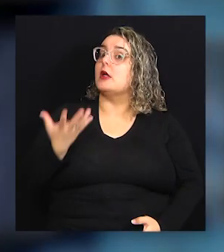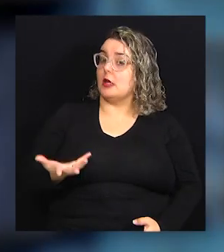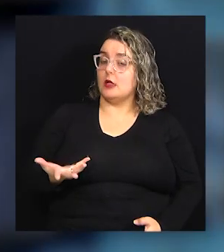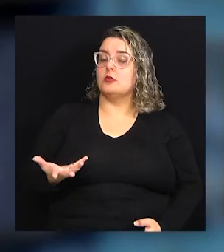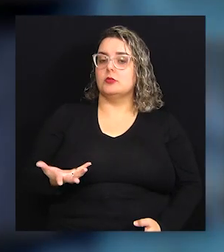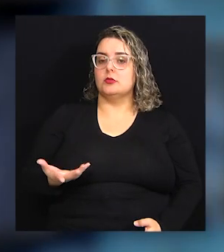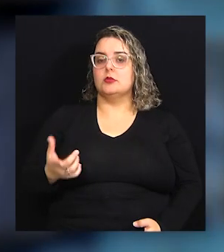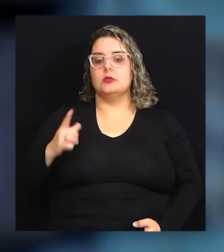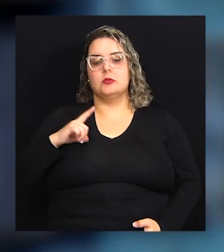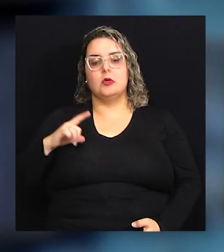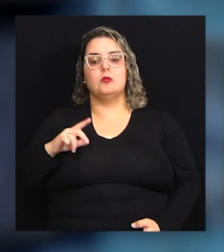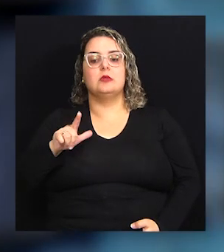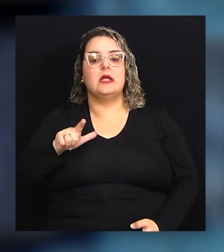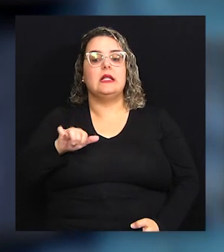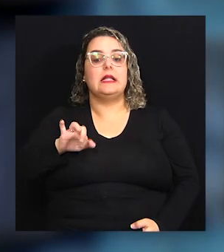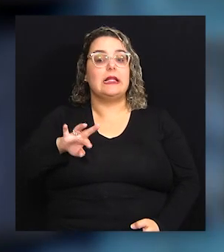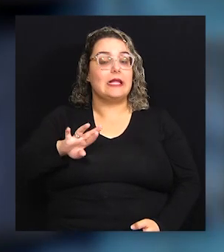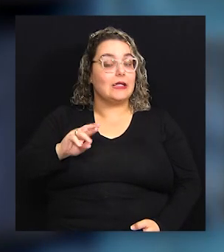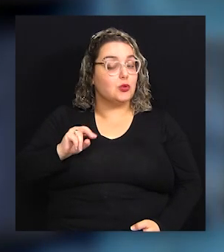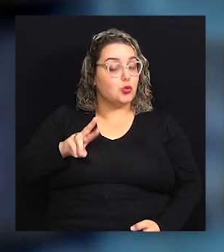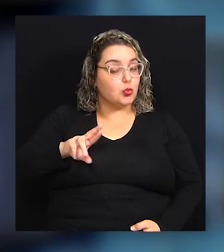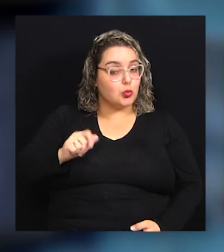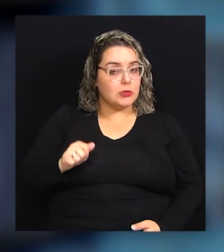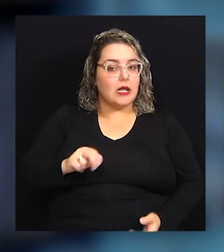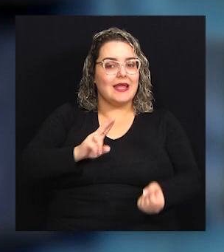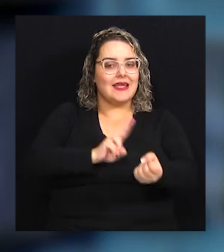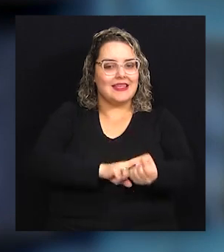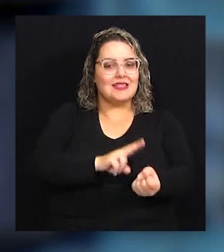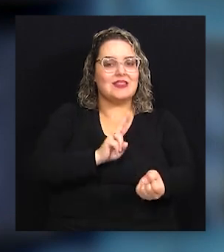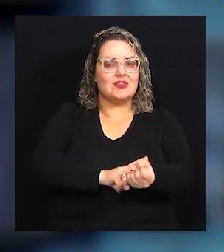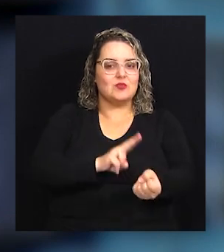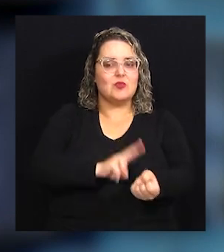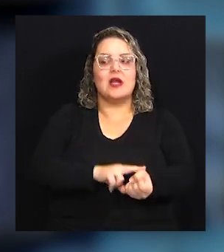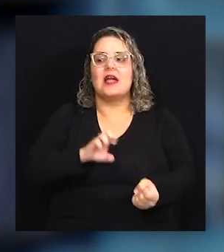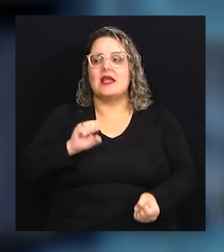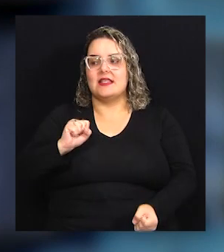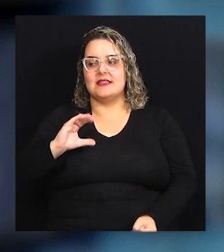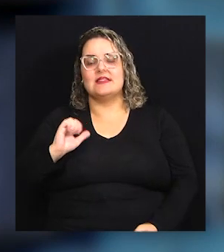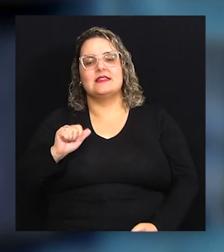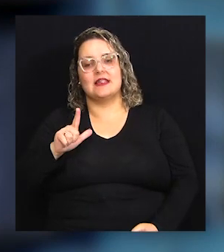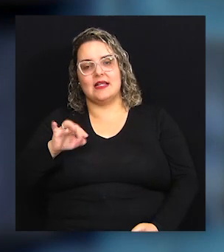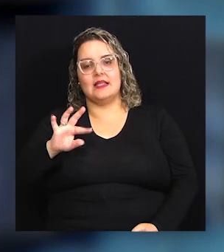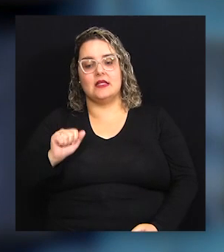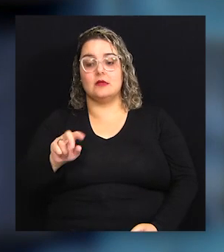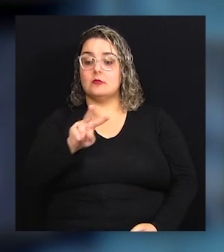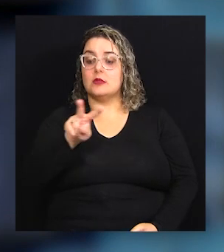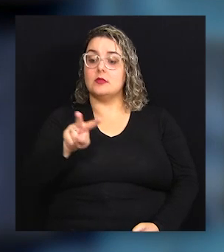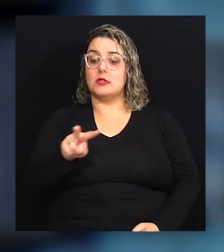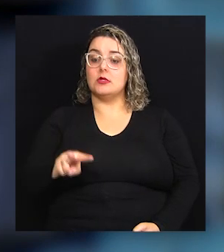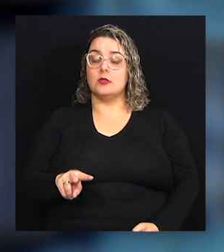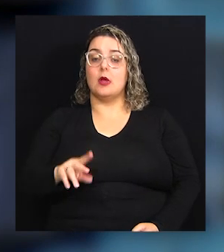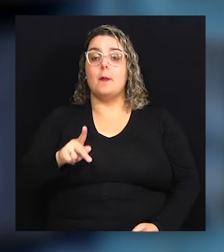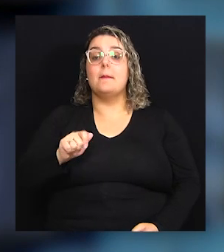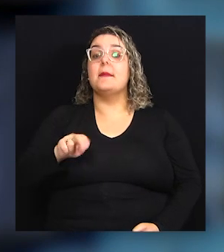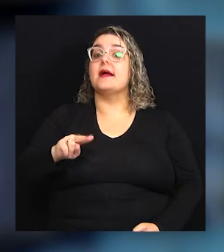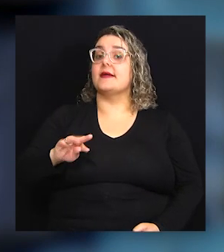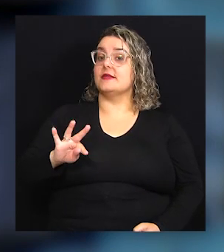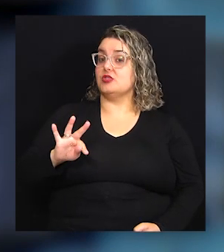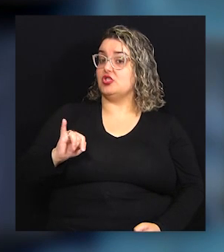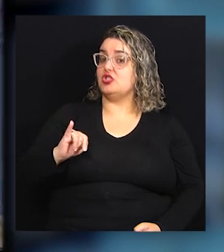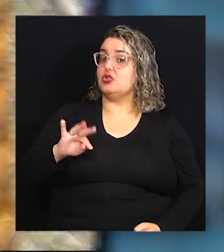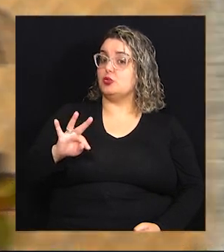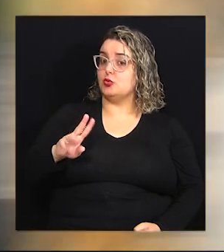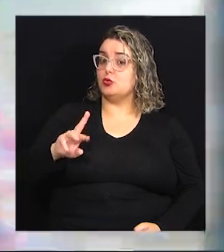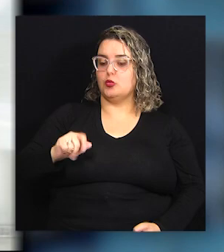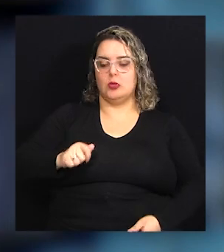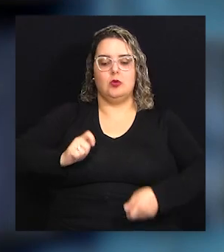música muito a sério. Então eles têm leitura rítmica, né? Eles têm execução de escaleta, que é lendo as partituras.